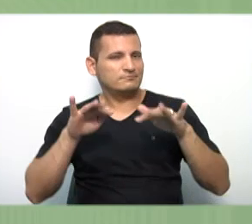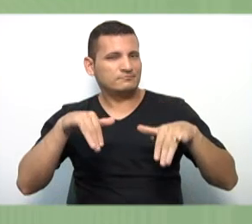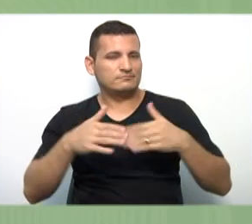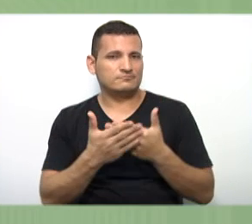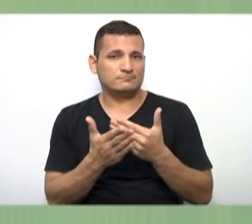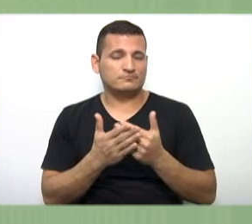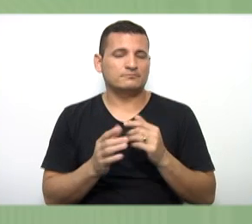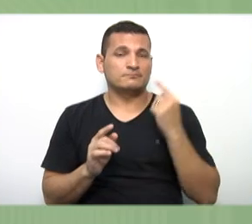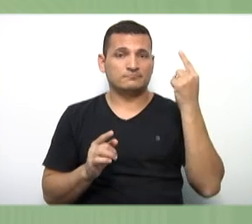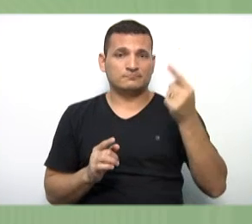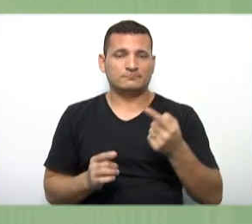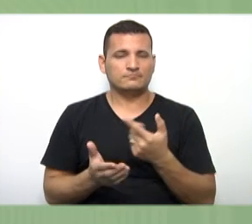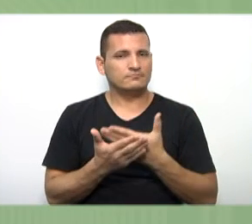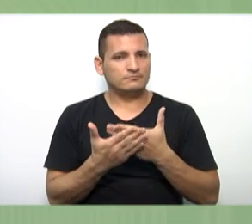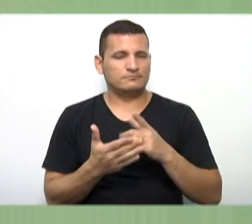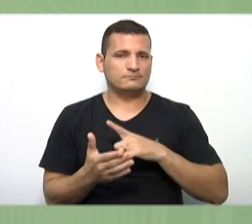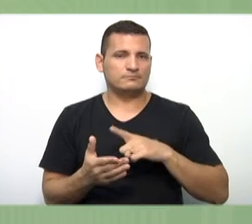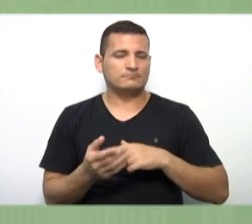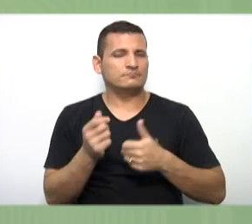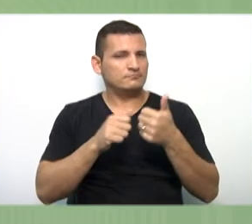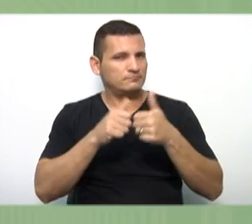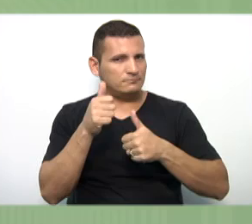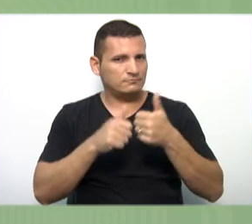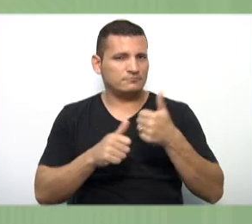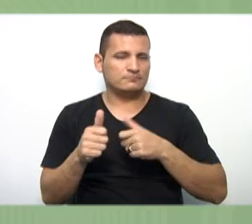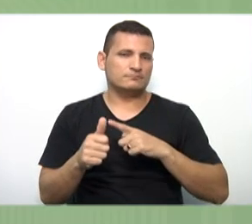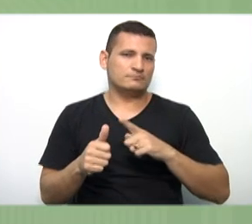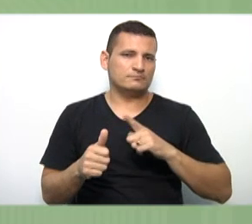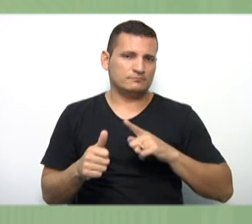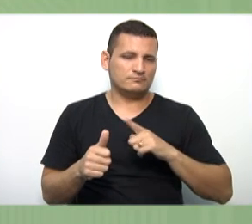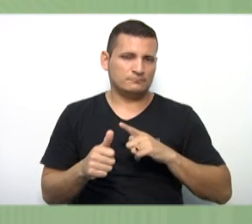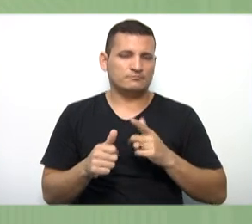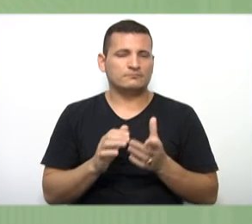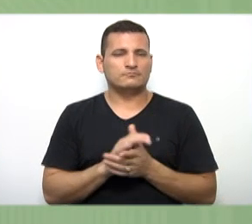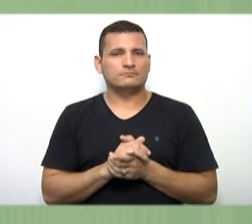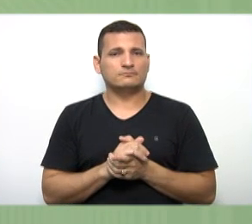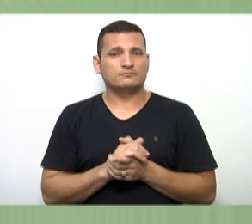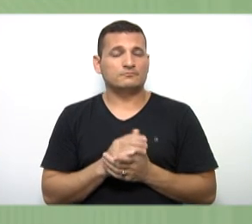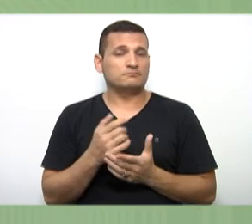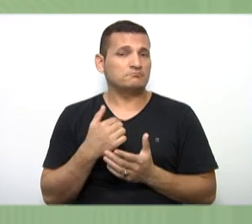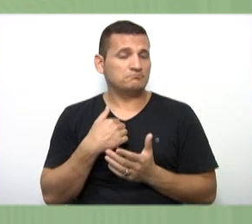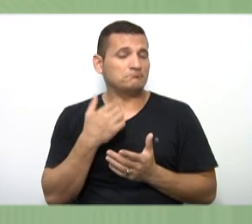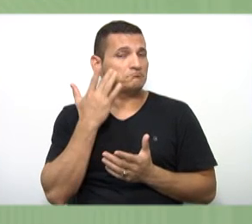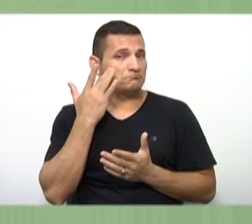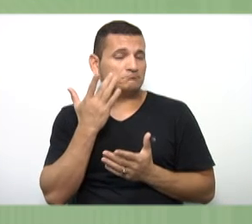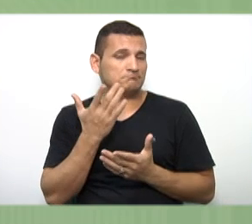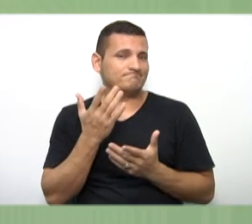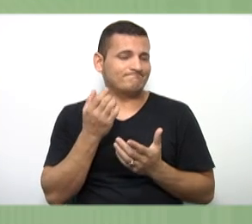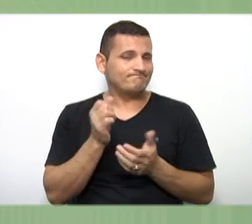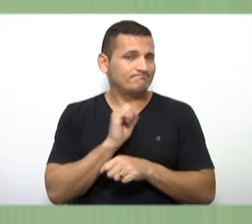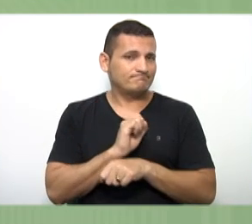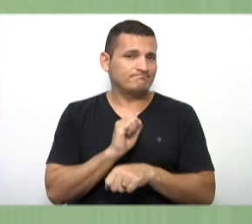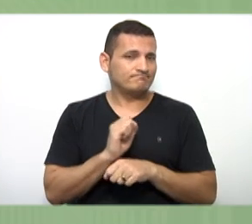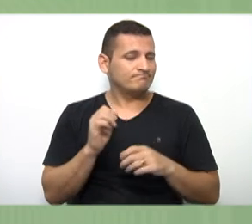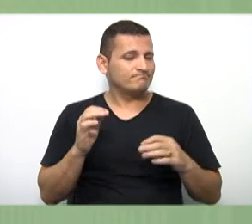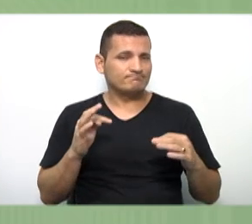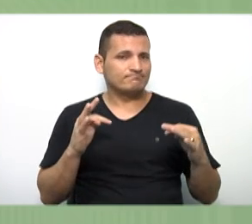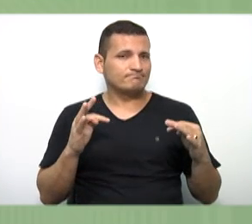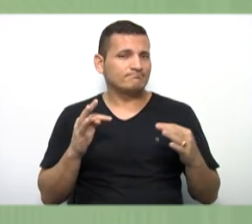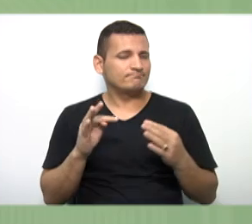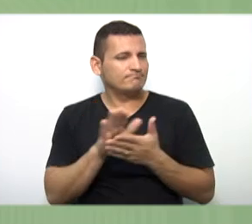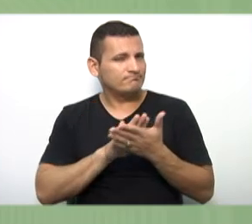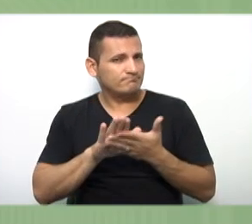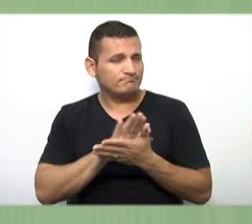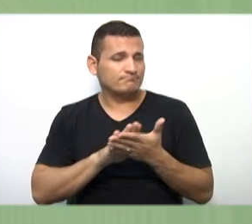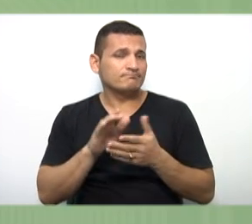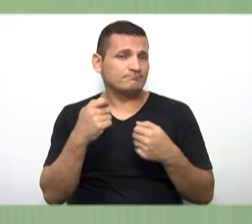nossa próxima aula nós já temos a avaliação regular. Espero que ninguém precisa fazer a recuperação e muito menos o exame final, mas